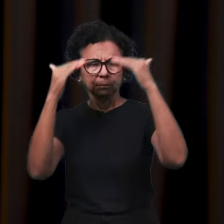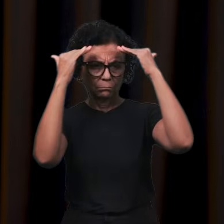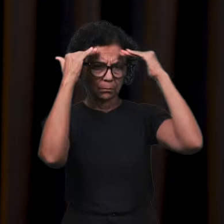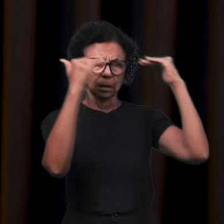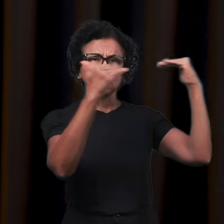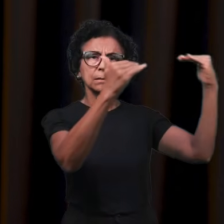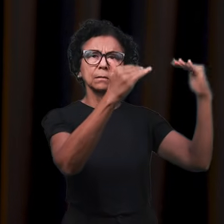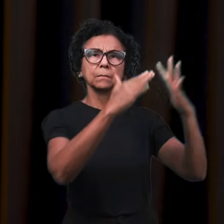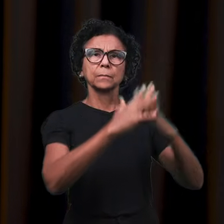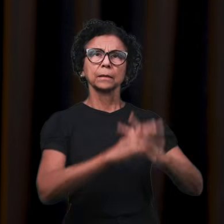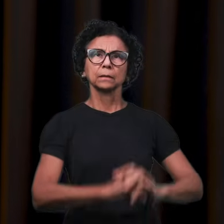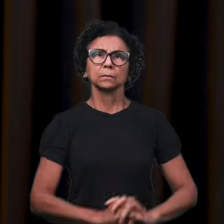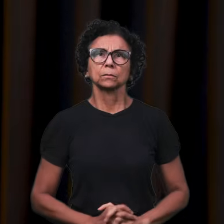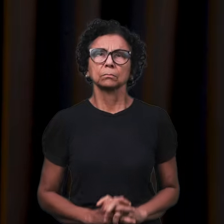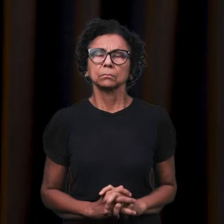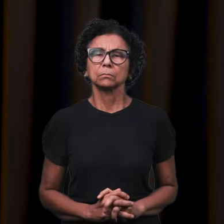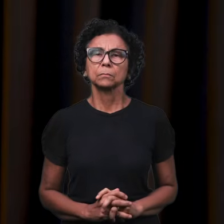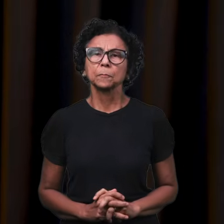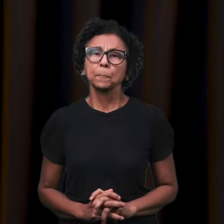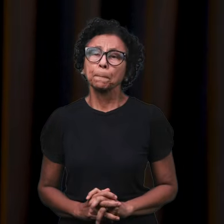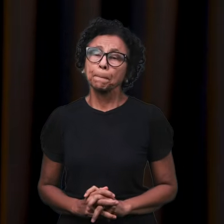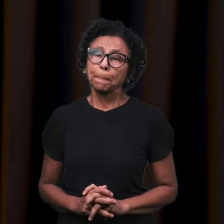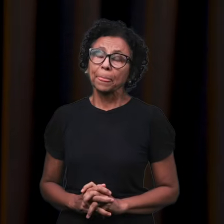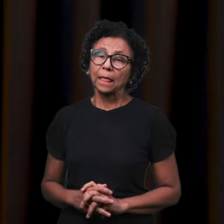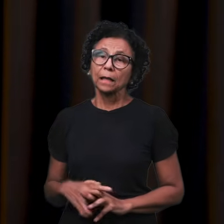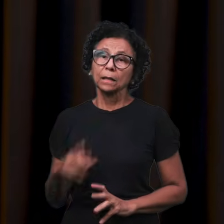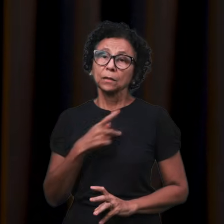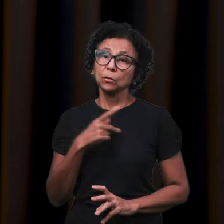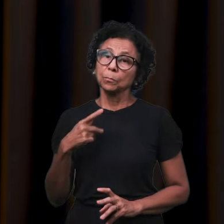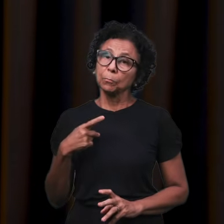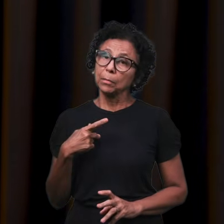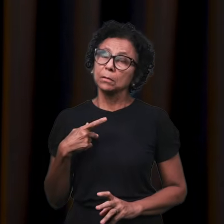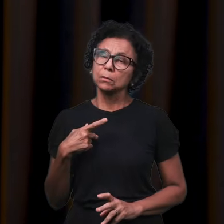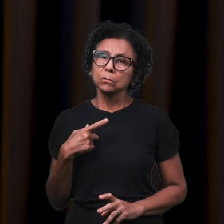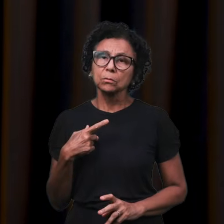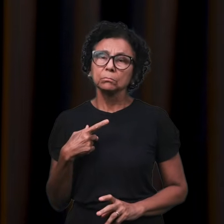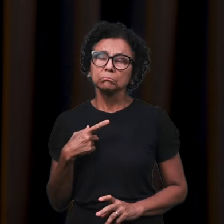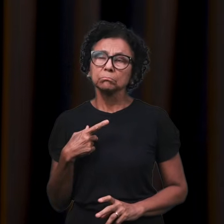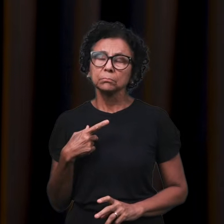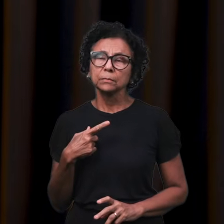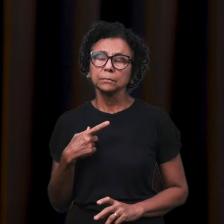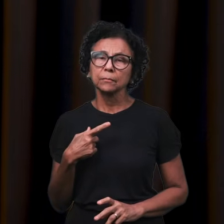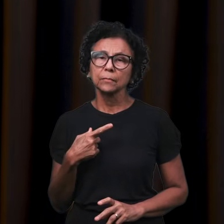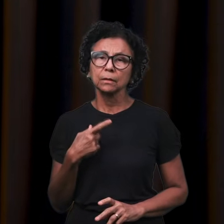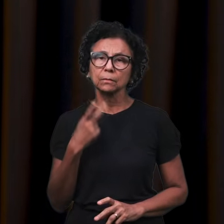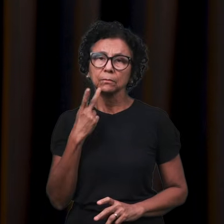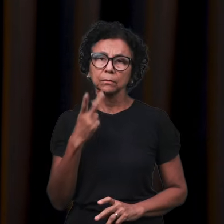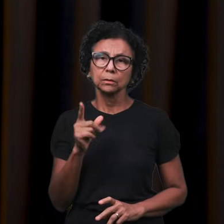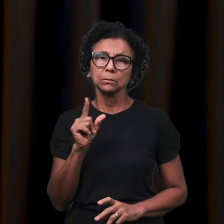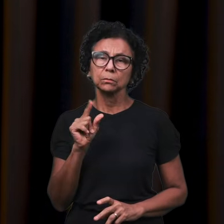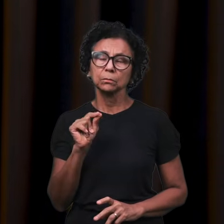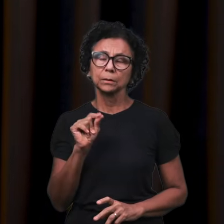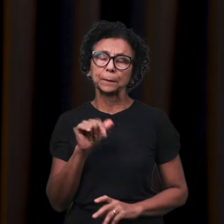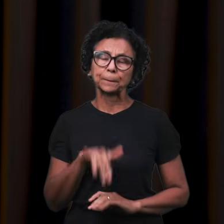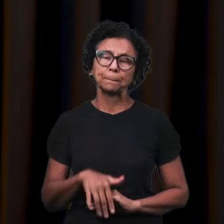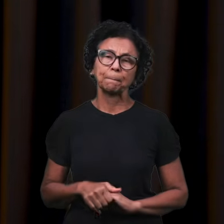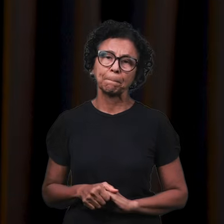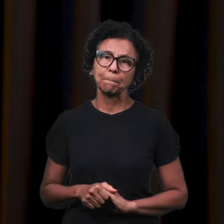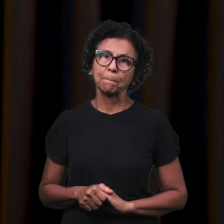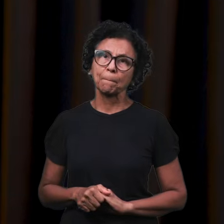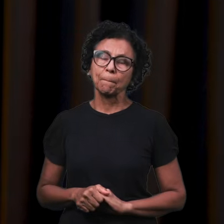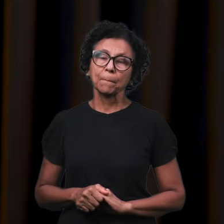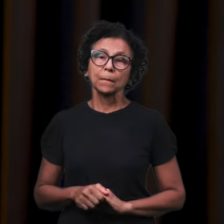vida. E o exemplo prático que ele deu foi simples, mas eu creio que possa ser útil àqueles que nos ouvem também. E ele disse assim,